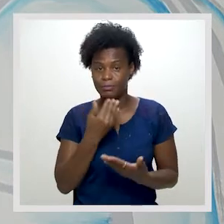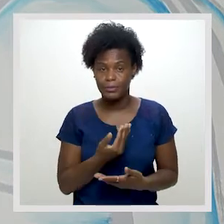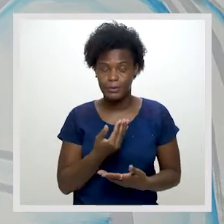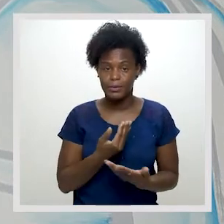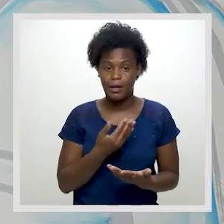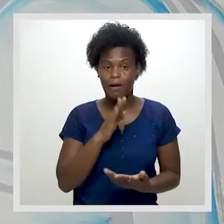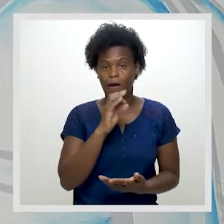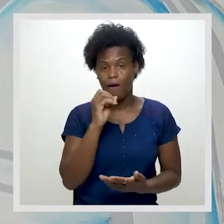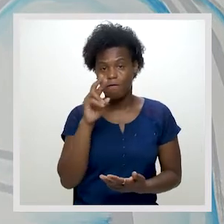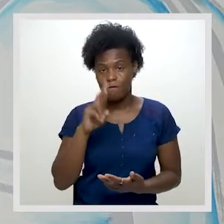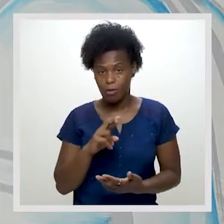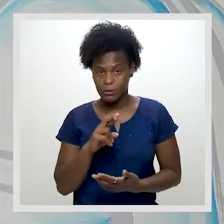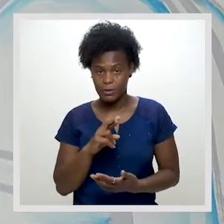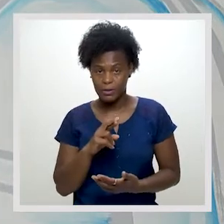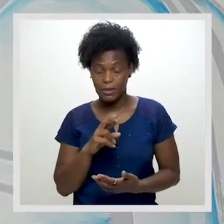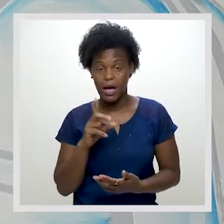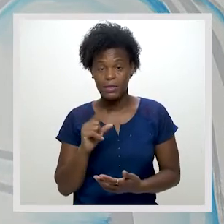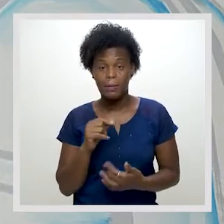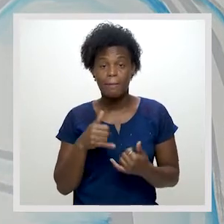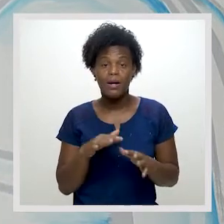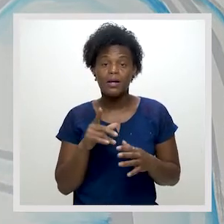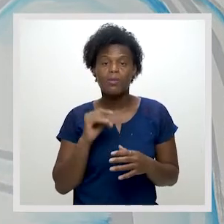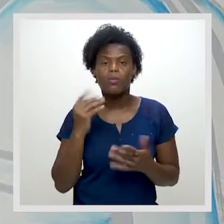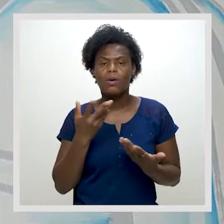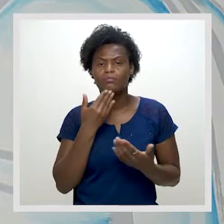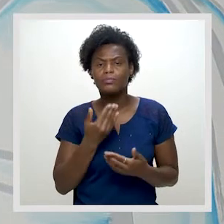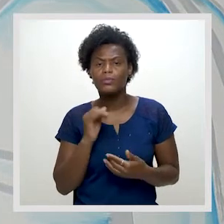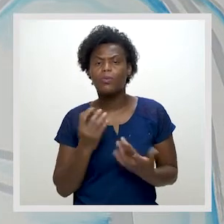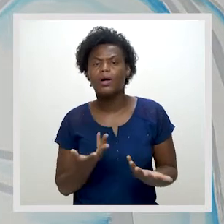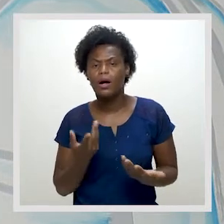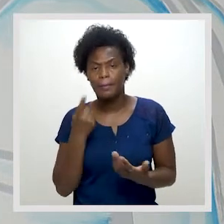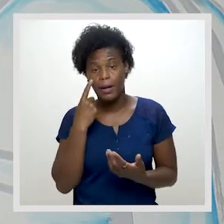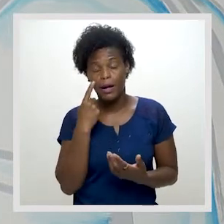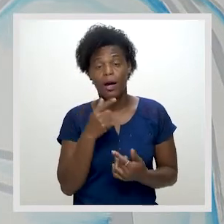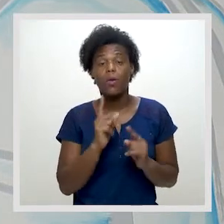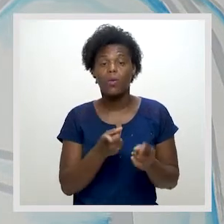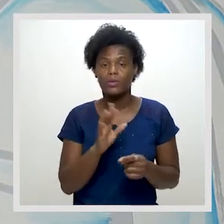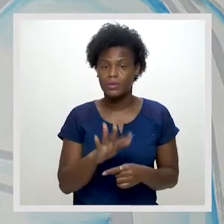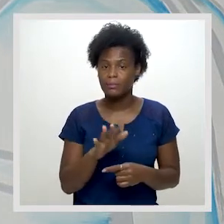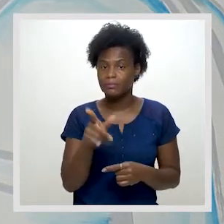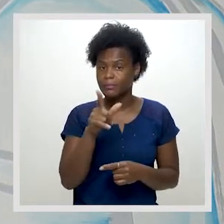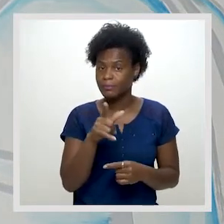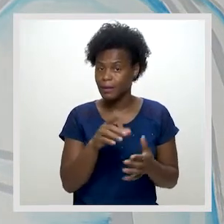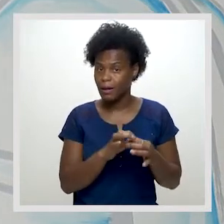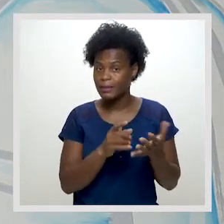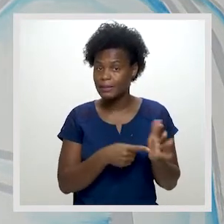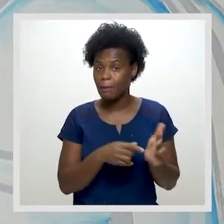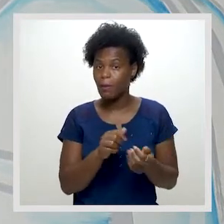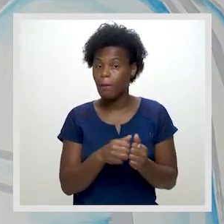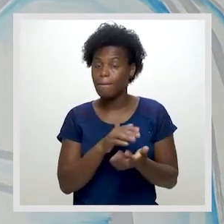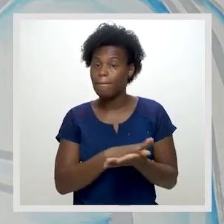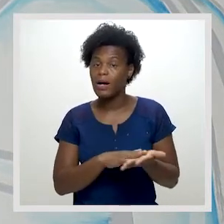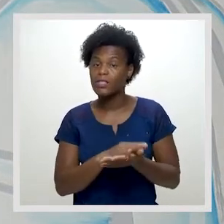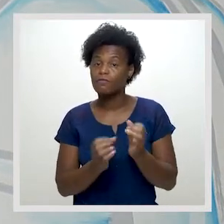de Fox, assim, mas qual é a experiência? Eu tinha-vos dito a experiência no que se concerne, baseada na formação